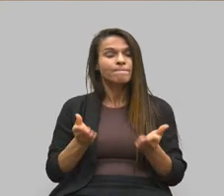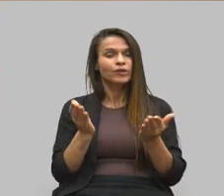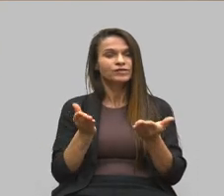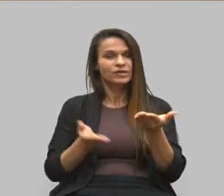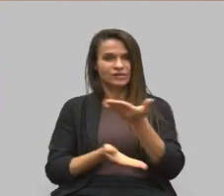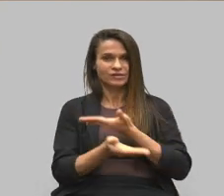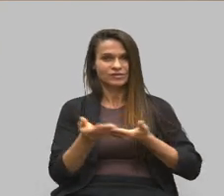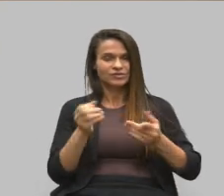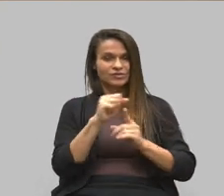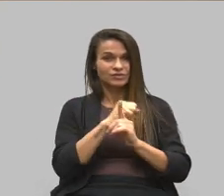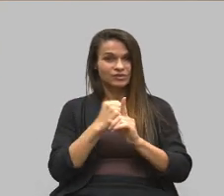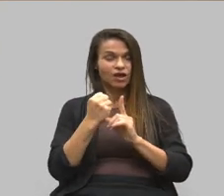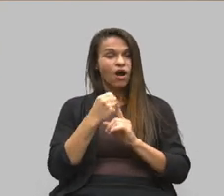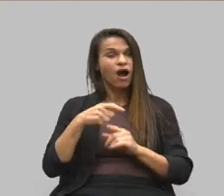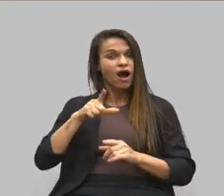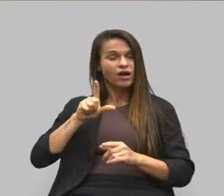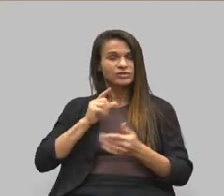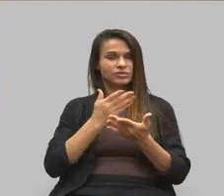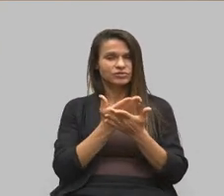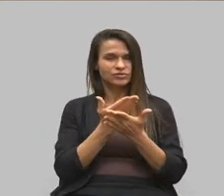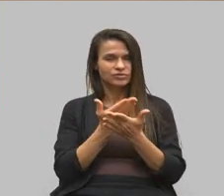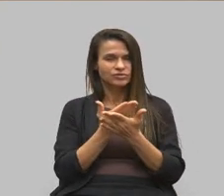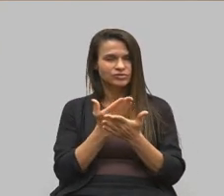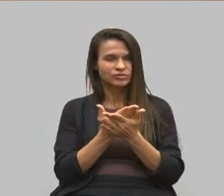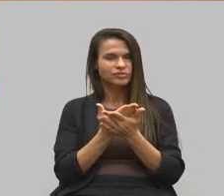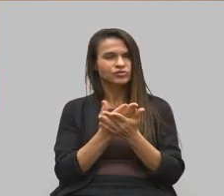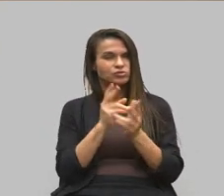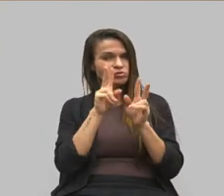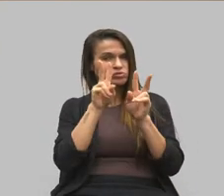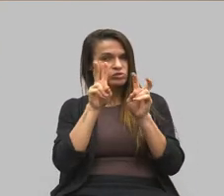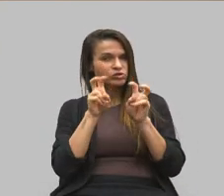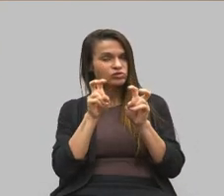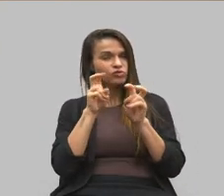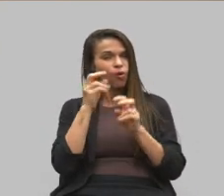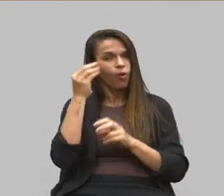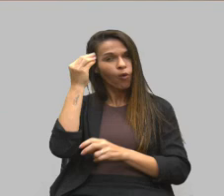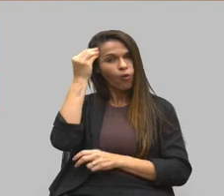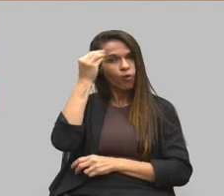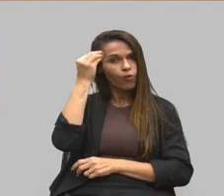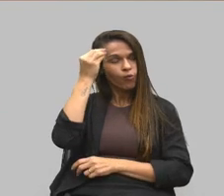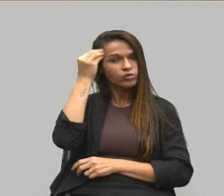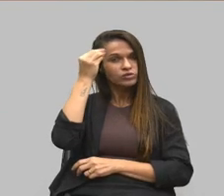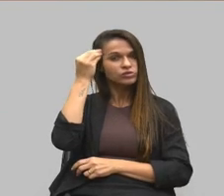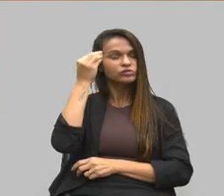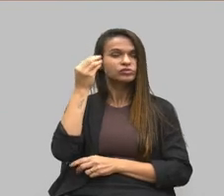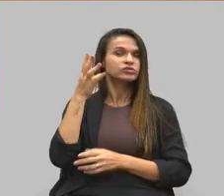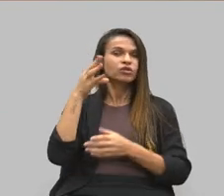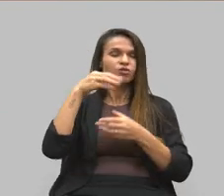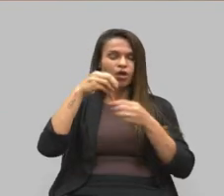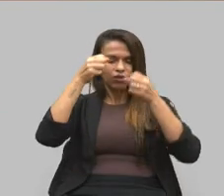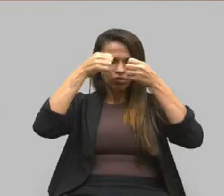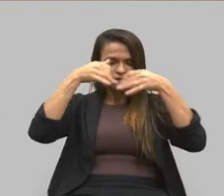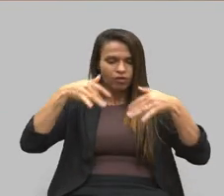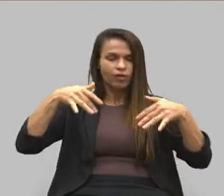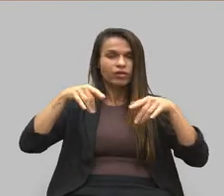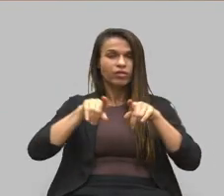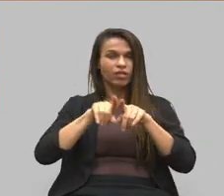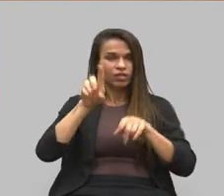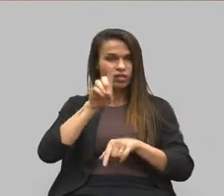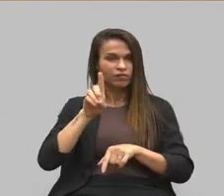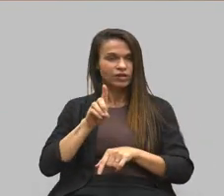que antes a gente estudava enquanto aspectos puramente cognitivos dentro não só do autismo mas da deficiência